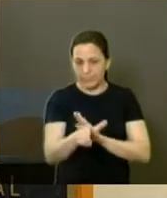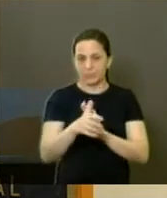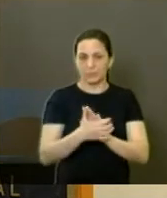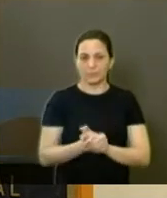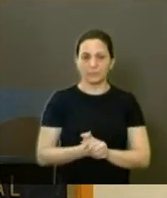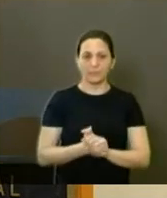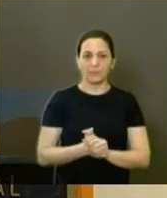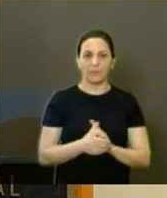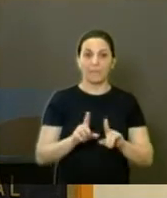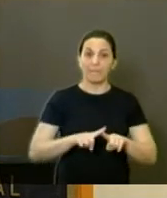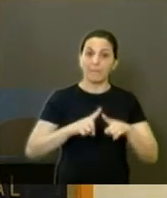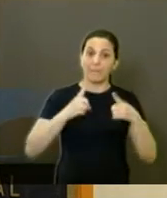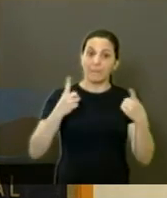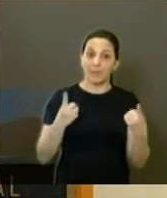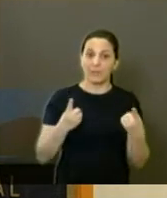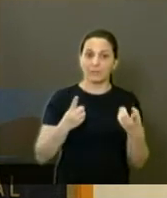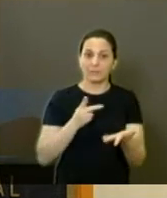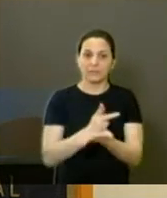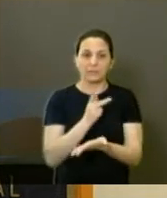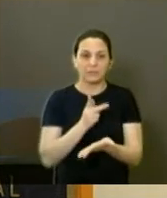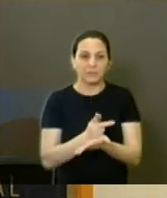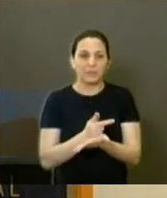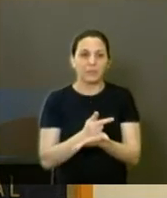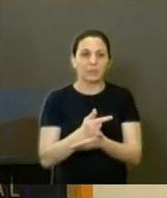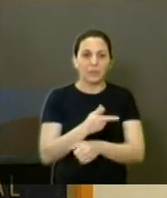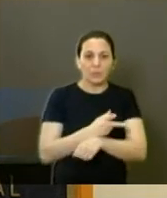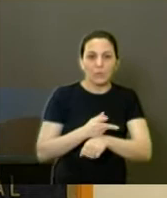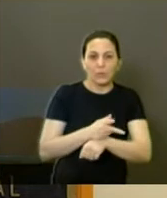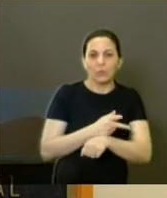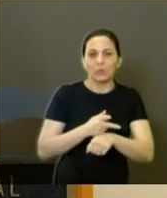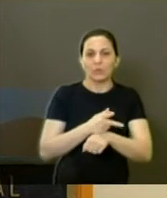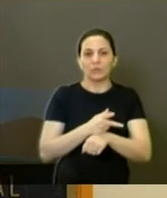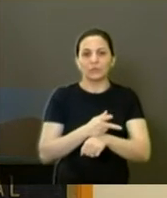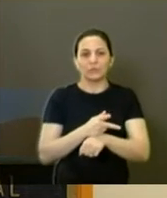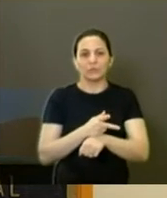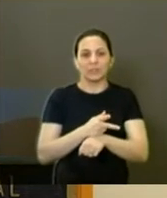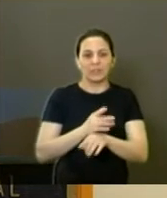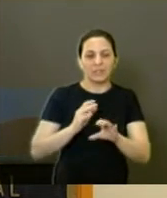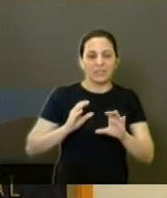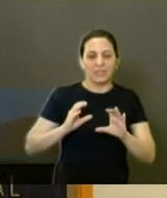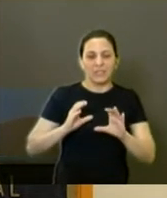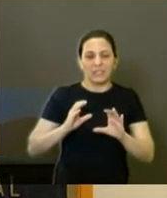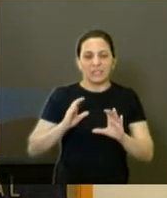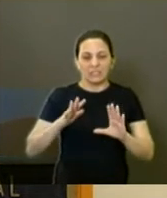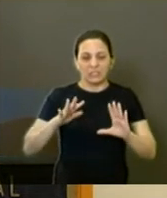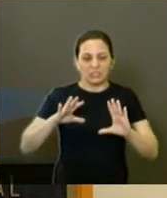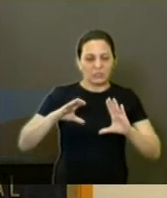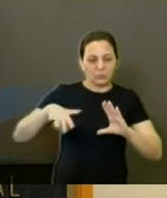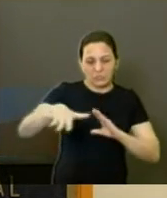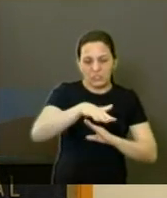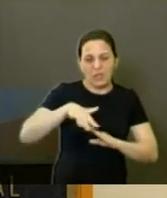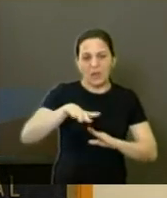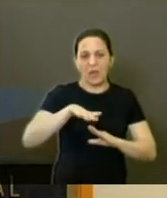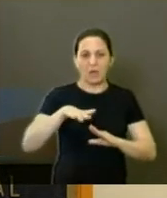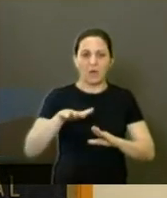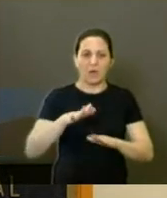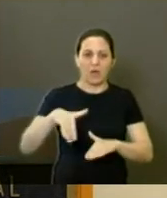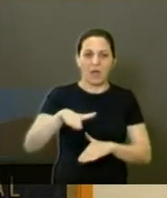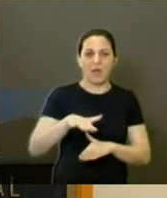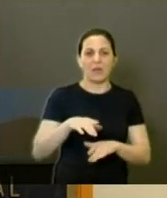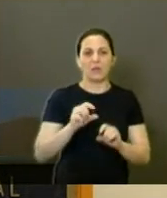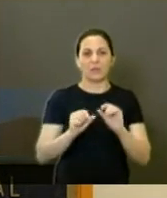Todavia, e sempre procurando não cair na generalidade, vejo que este ato